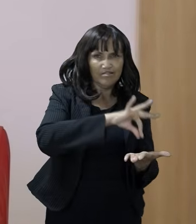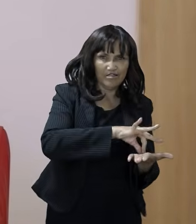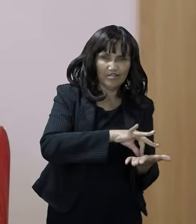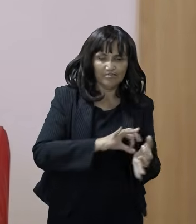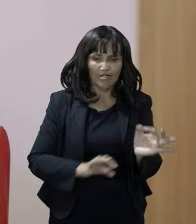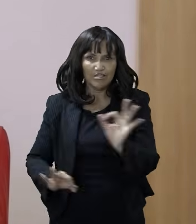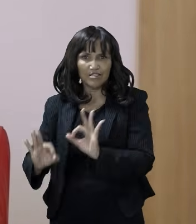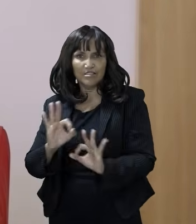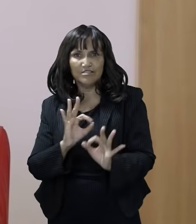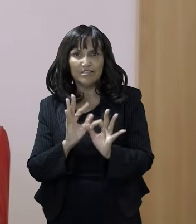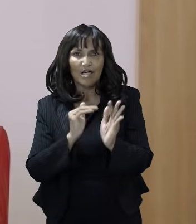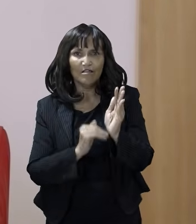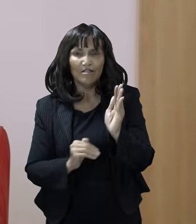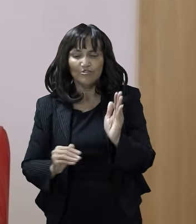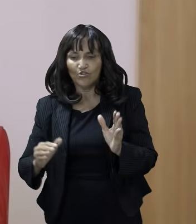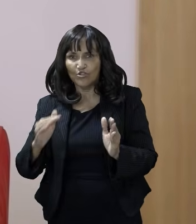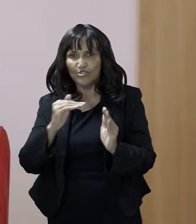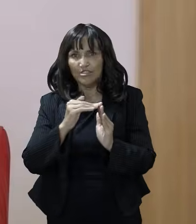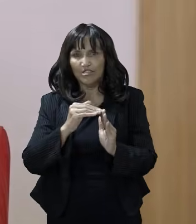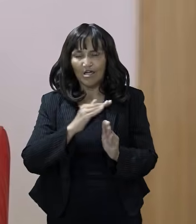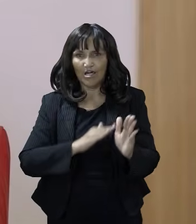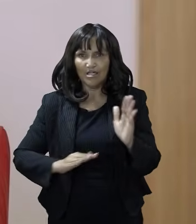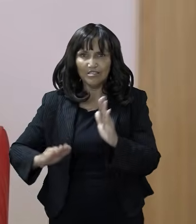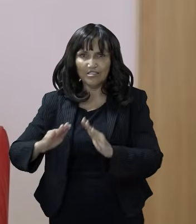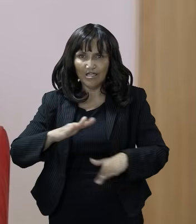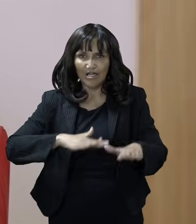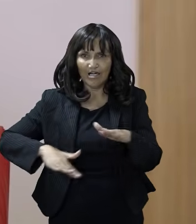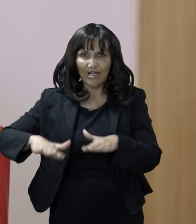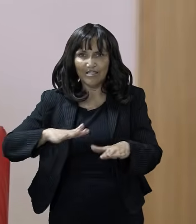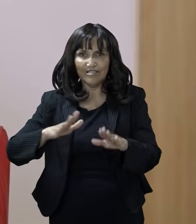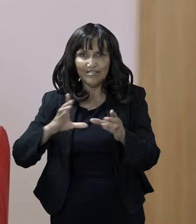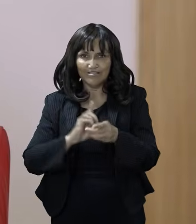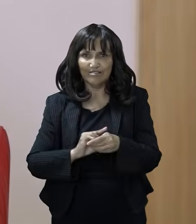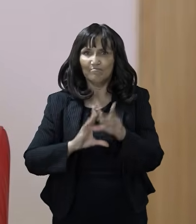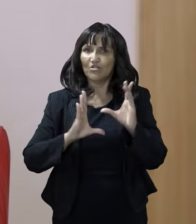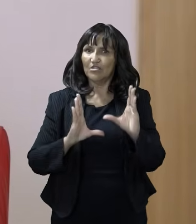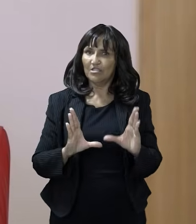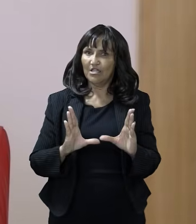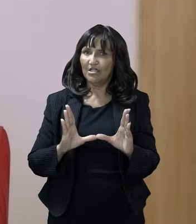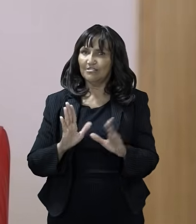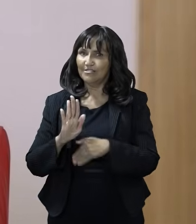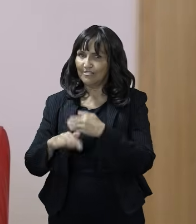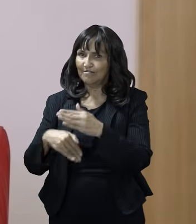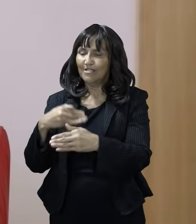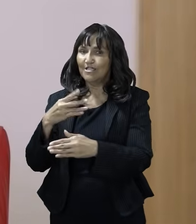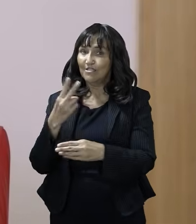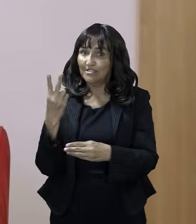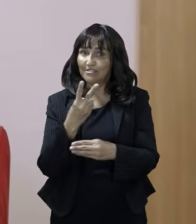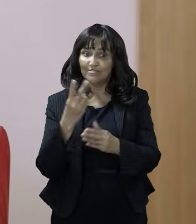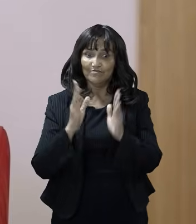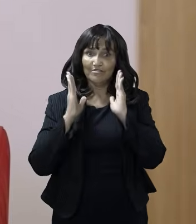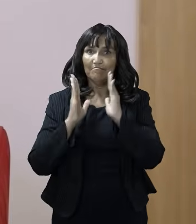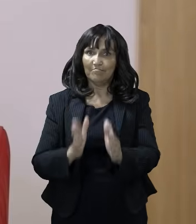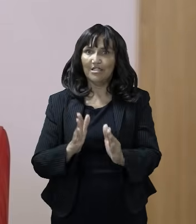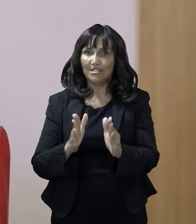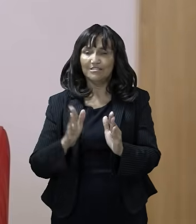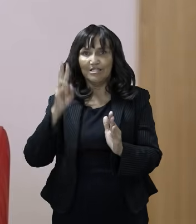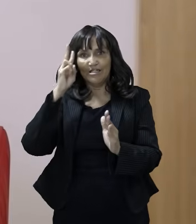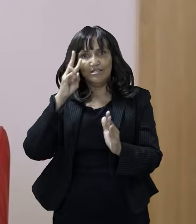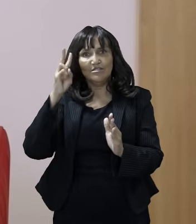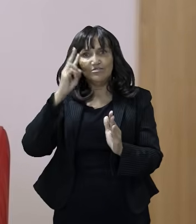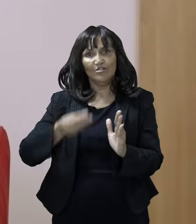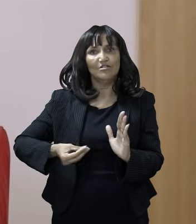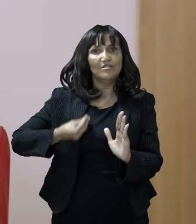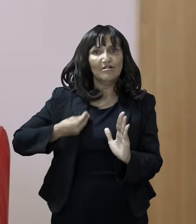toda os setores progressistas, setores democráticos. A segunda parte tem a ver com a história, com a vida do